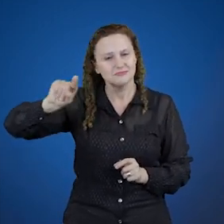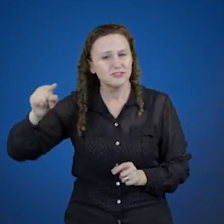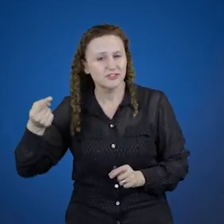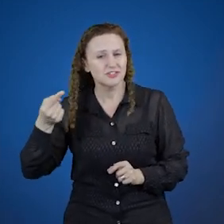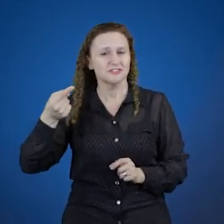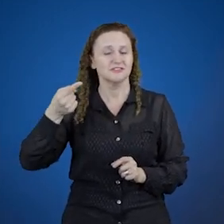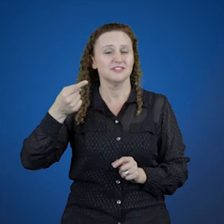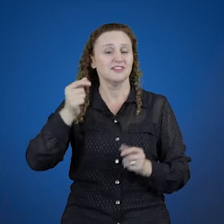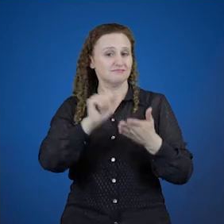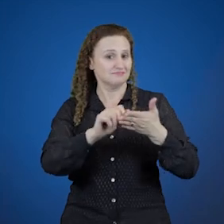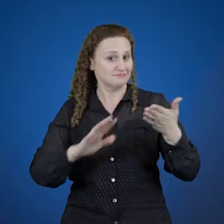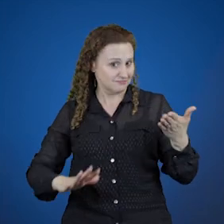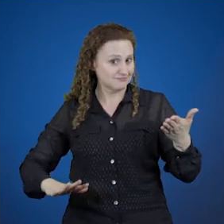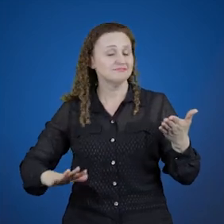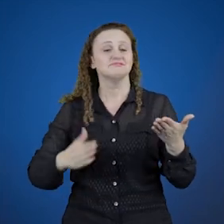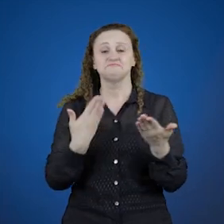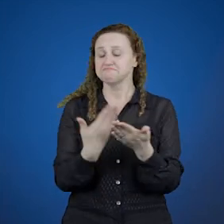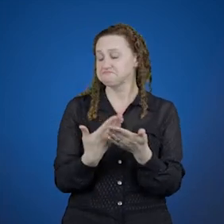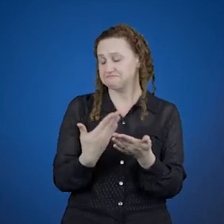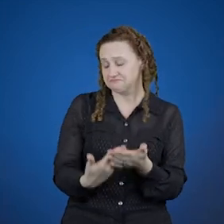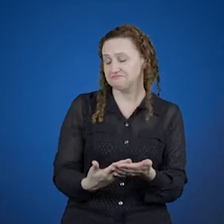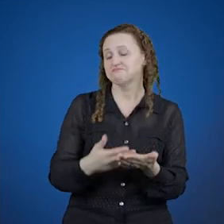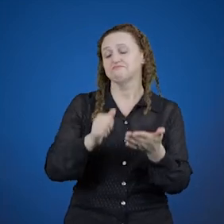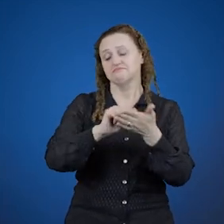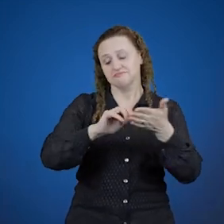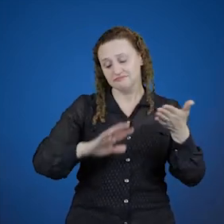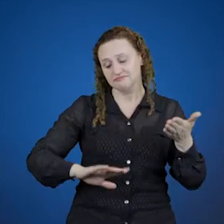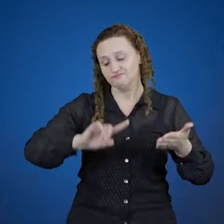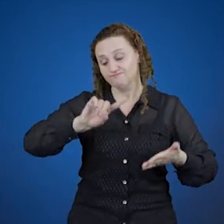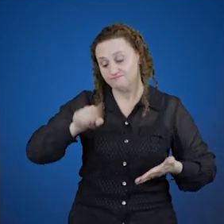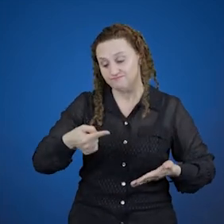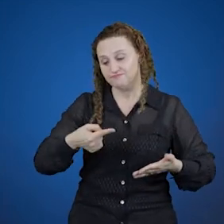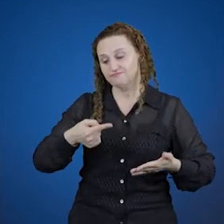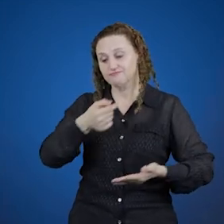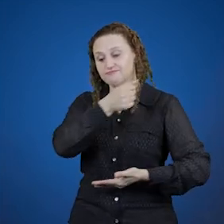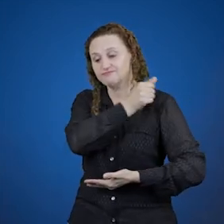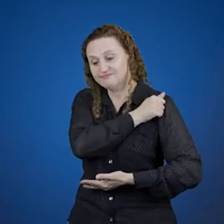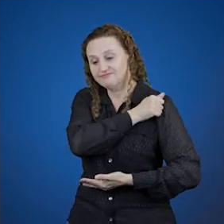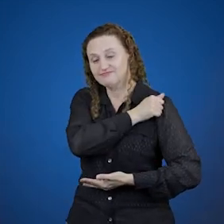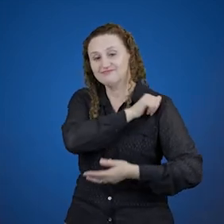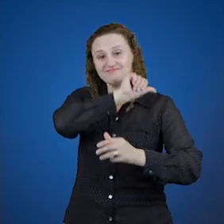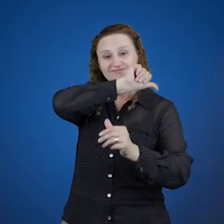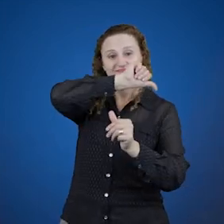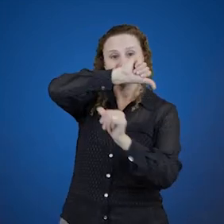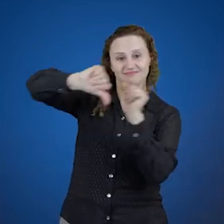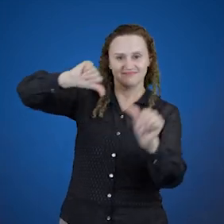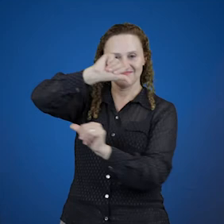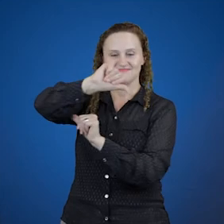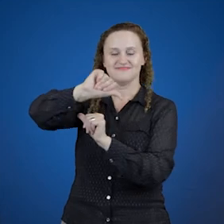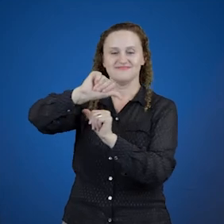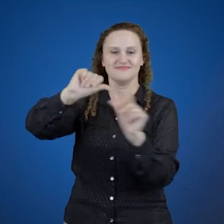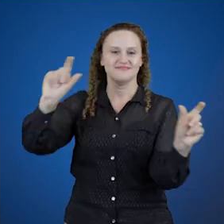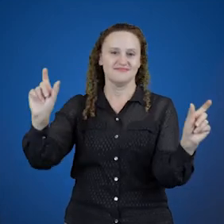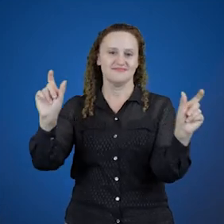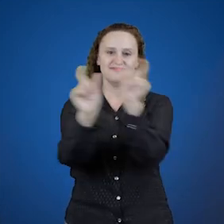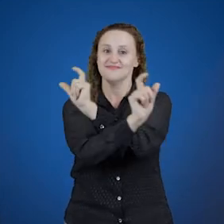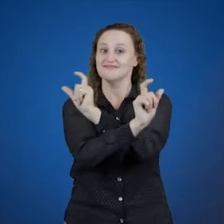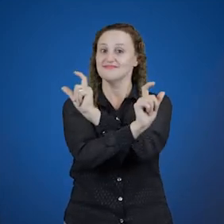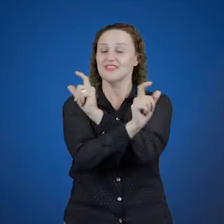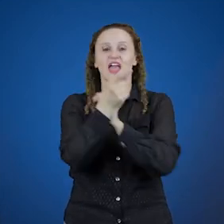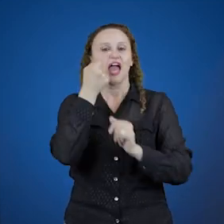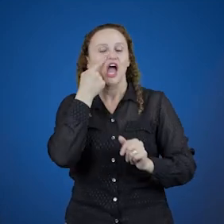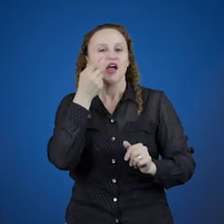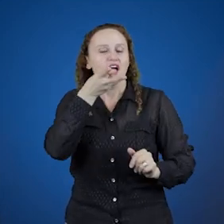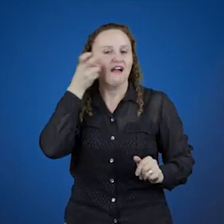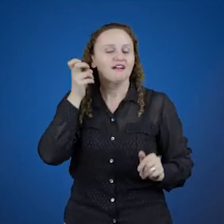alunos, a lição estudem a lição, alunos ele foi para o final essa